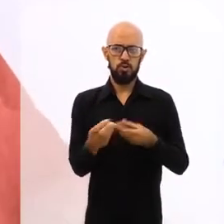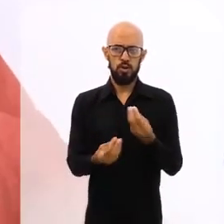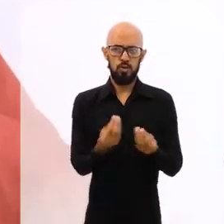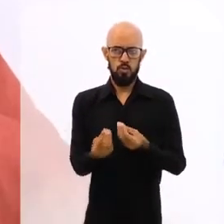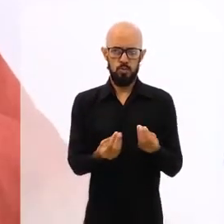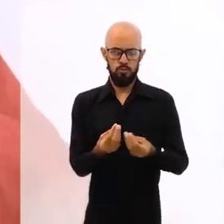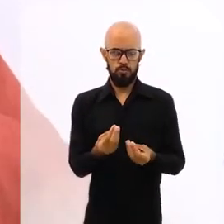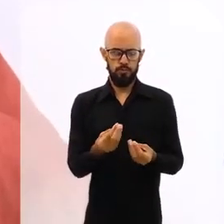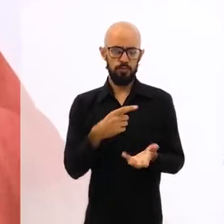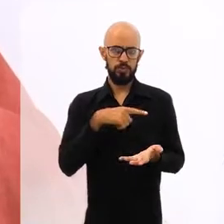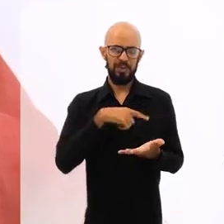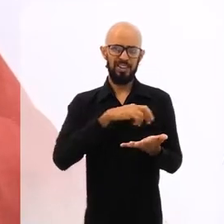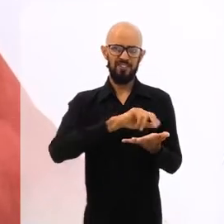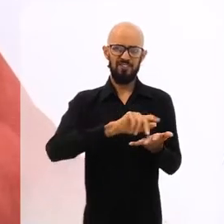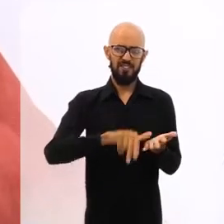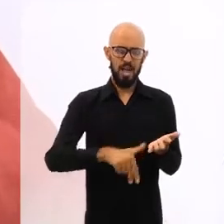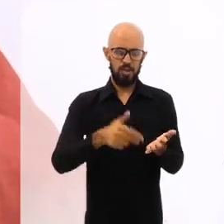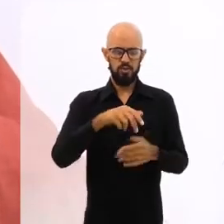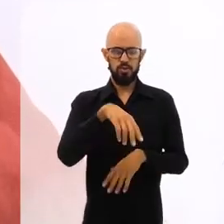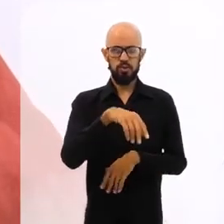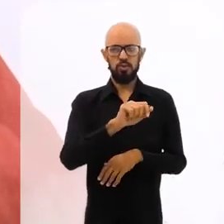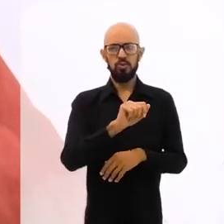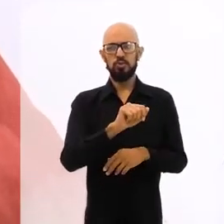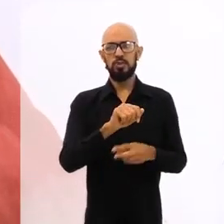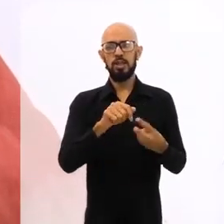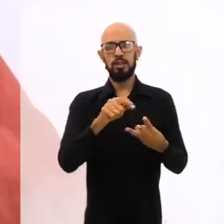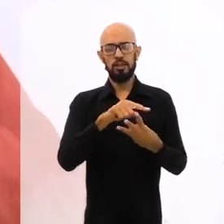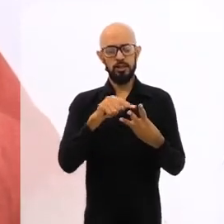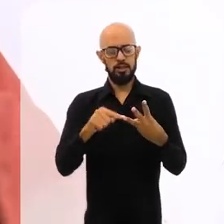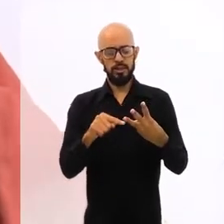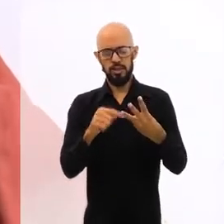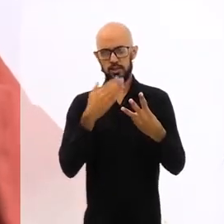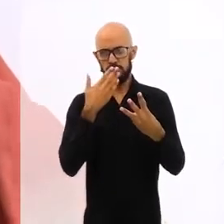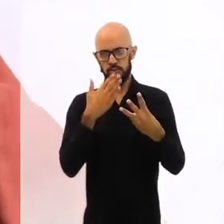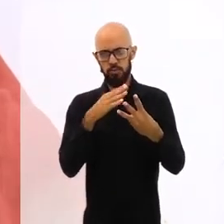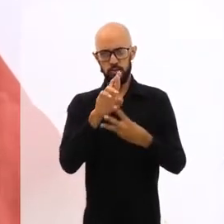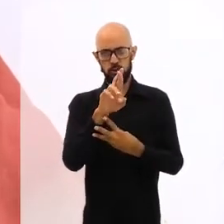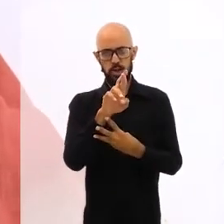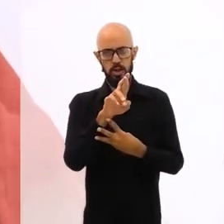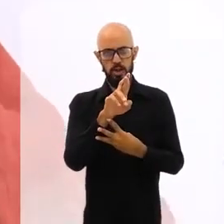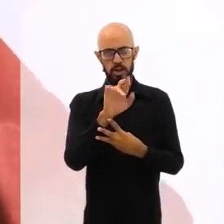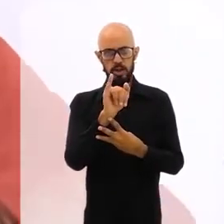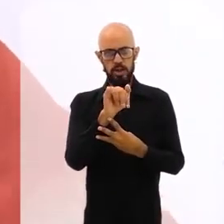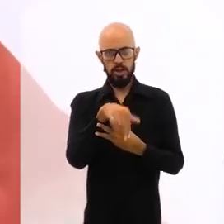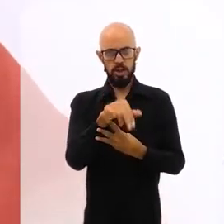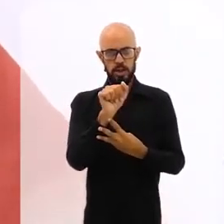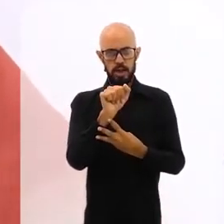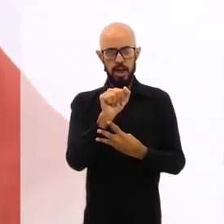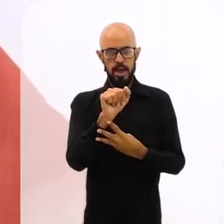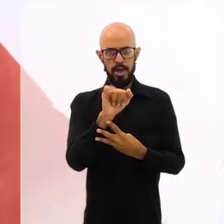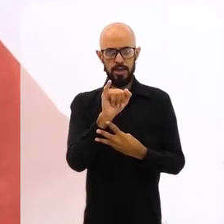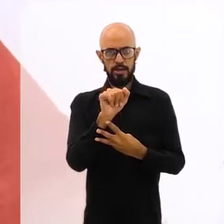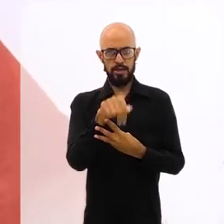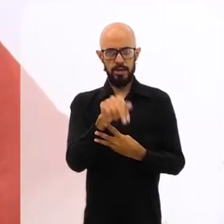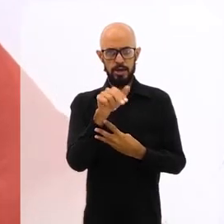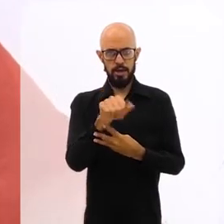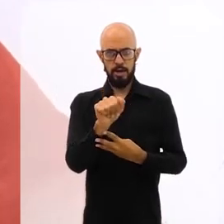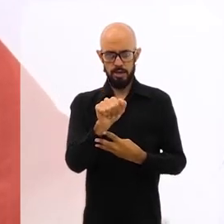budismo Hinayana, Mahayana, Vajrayana. Então, o budismo Hinayana, ele floresceu mais